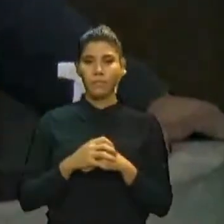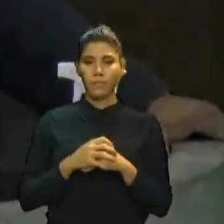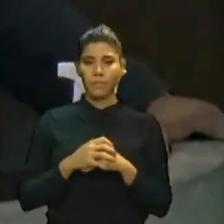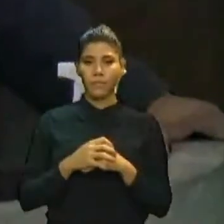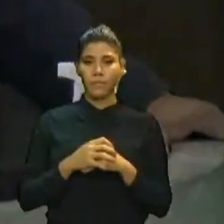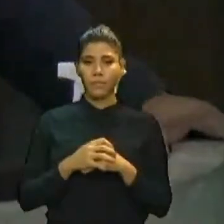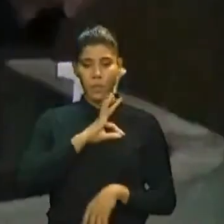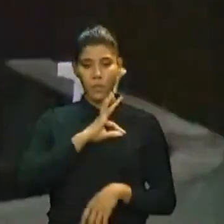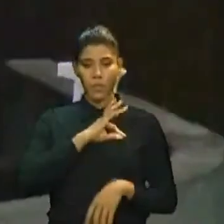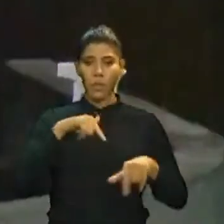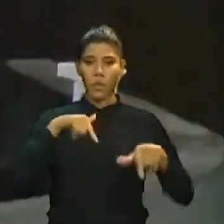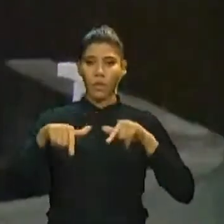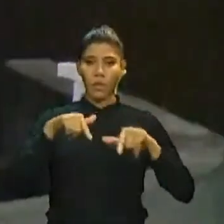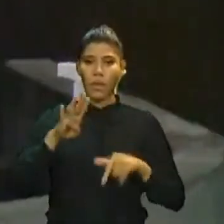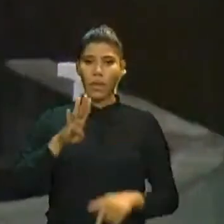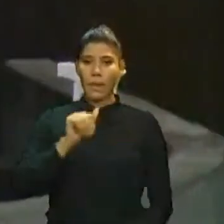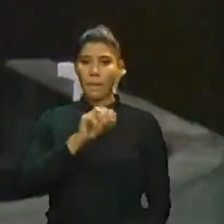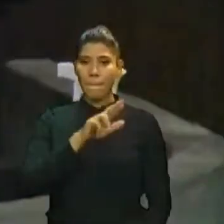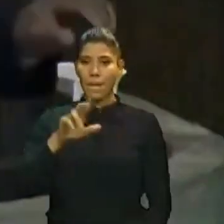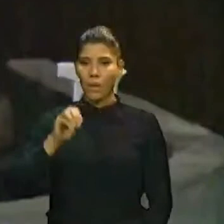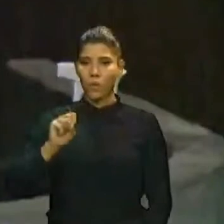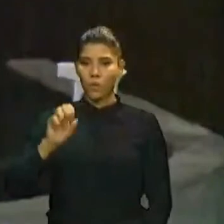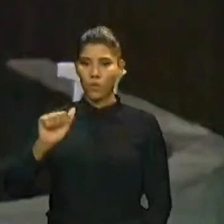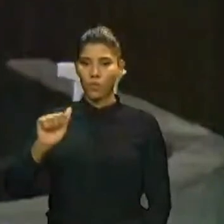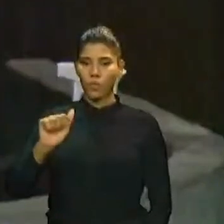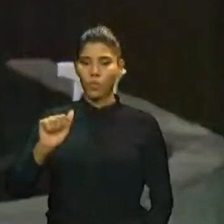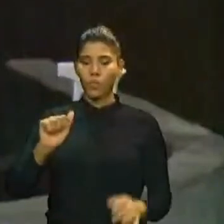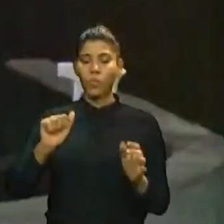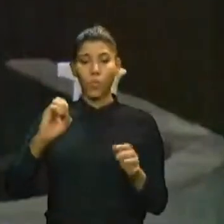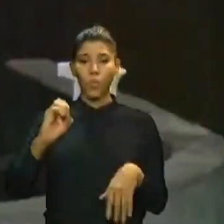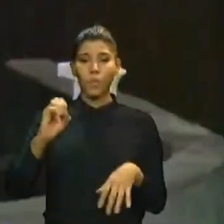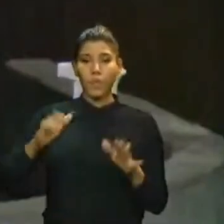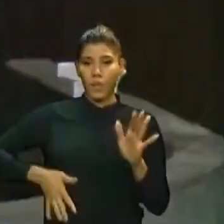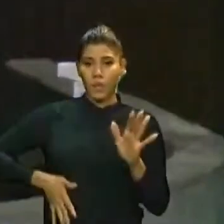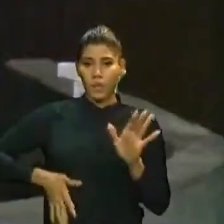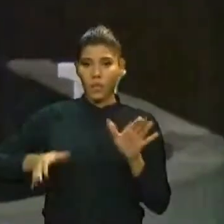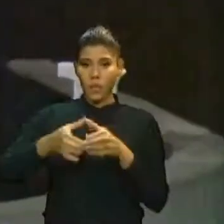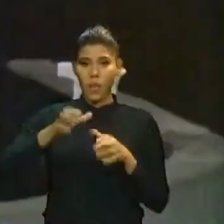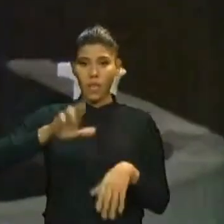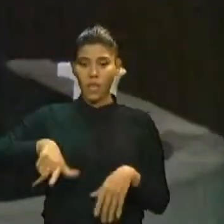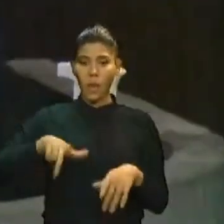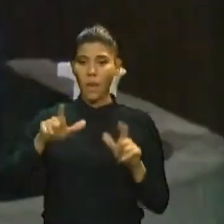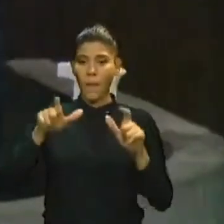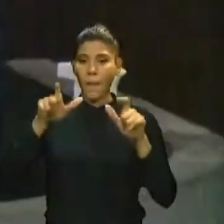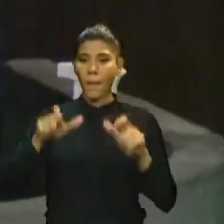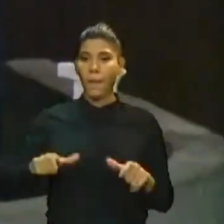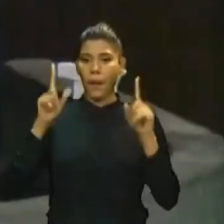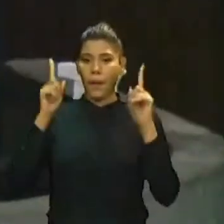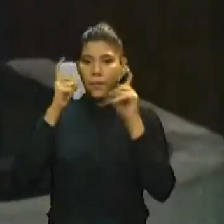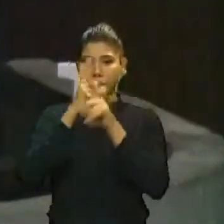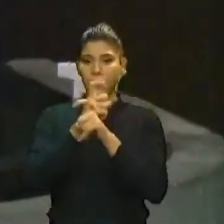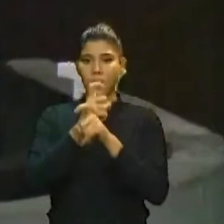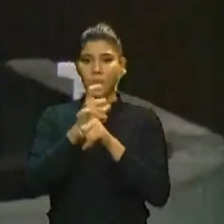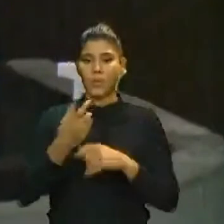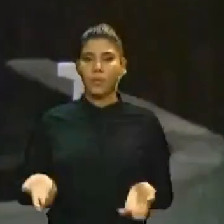O policial que trabalha no Barroso, dominado por facção, não é considerado o local de trabalho dele como local de difícil